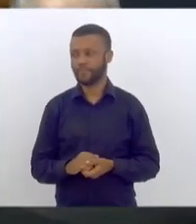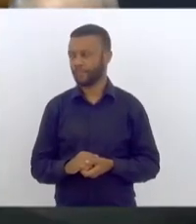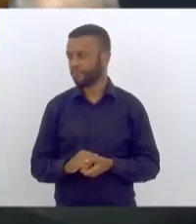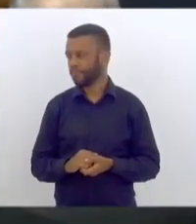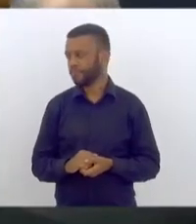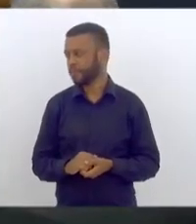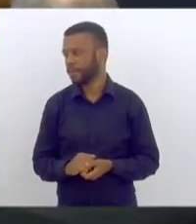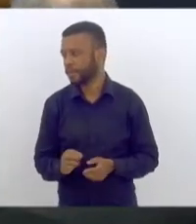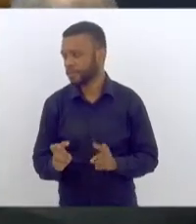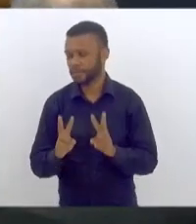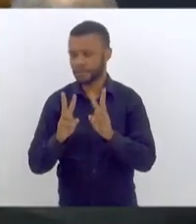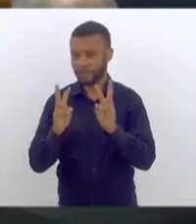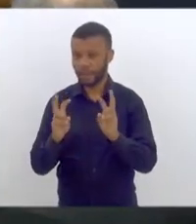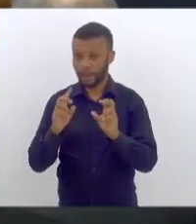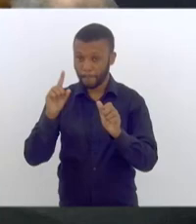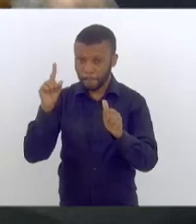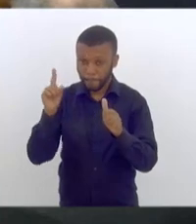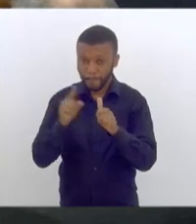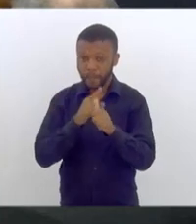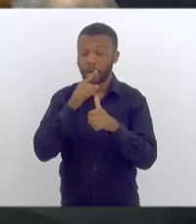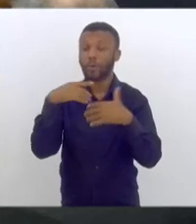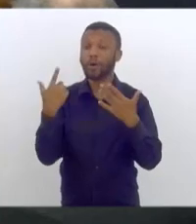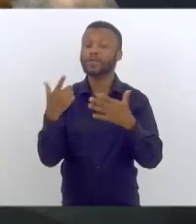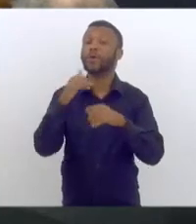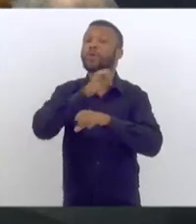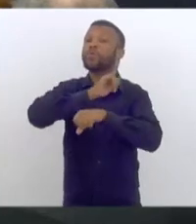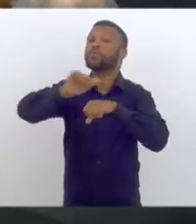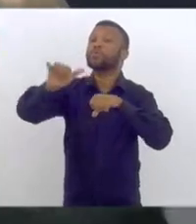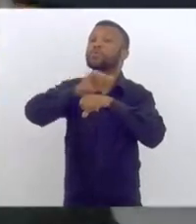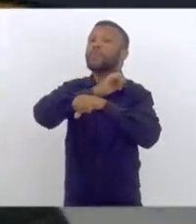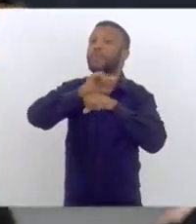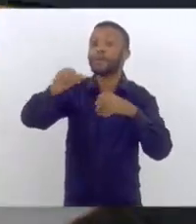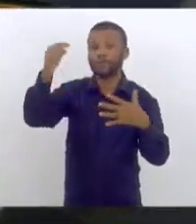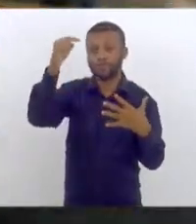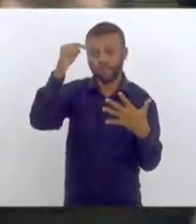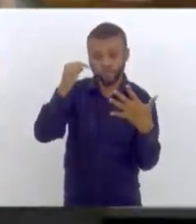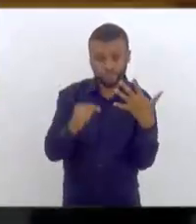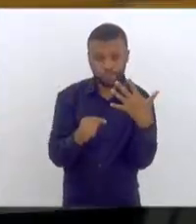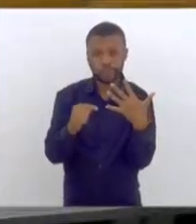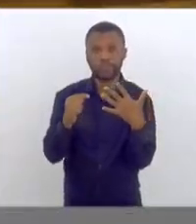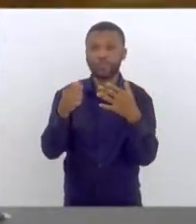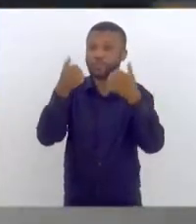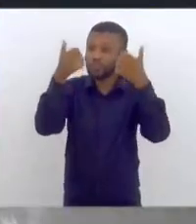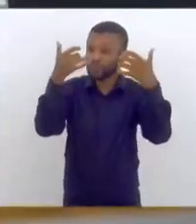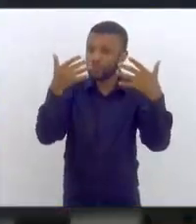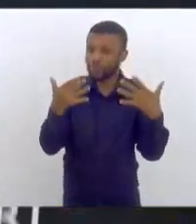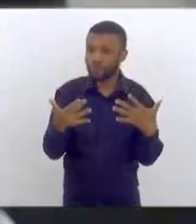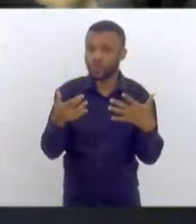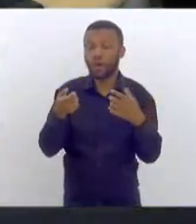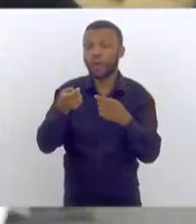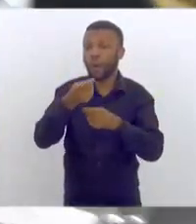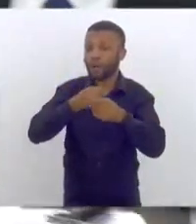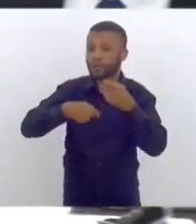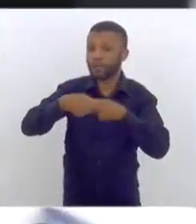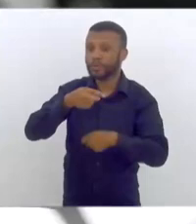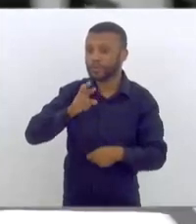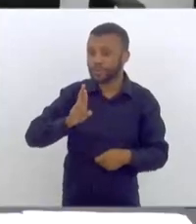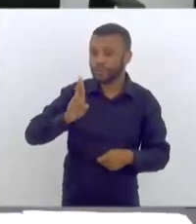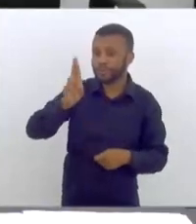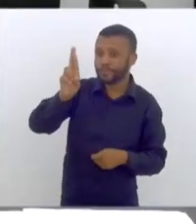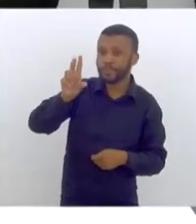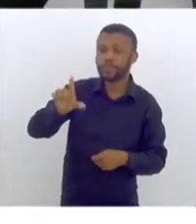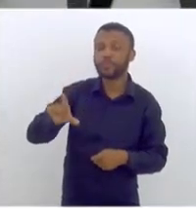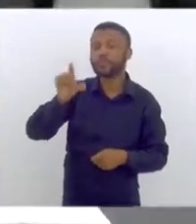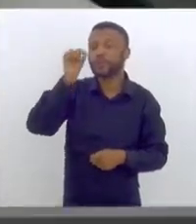a primeira pergunta que eu fiz quer dizer quais são os instrumentos né que justifica o administrador eleger né Para